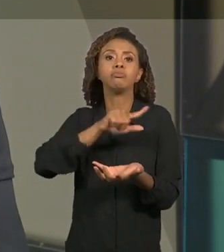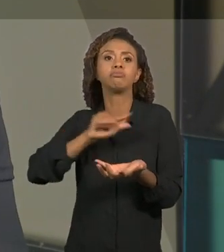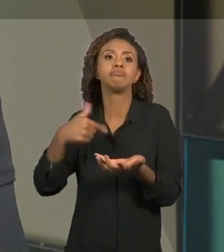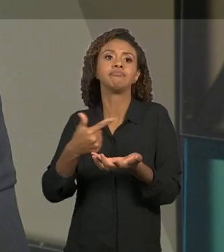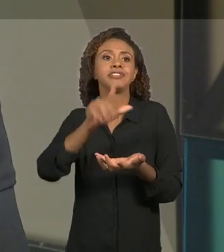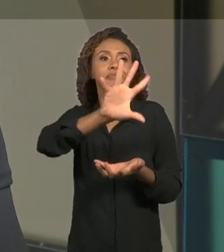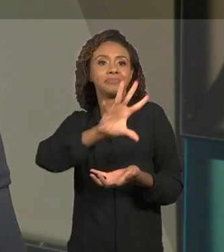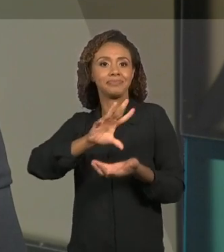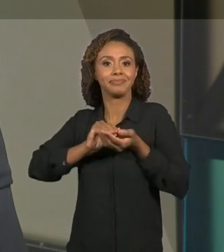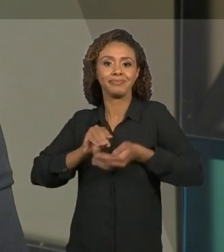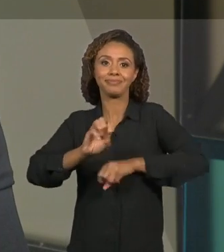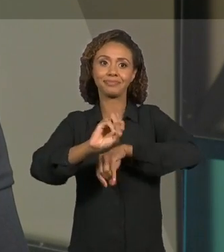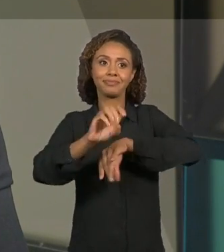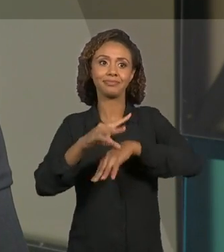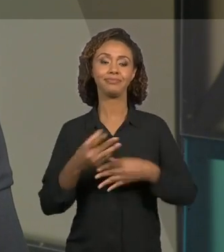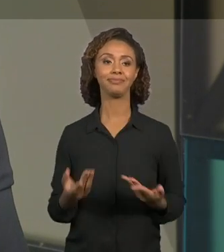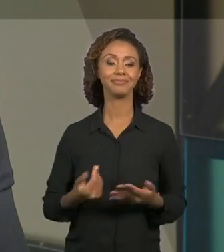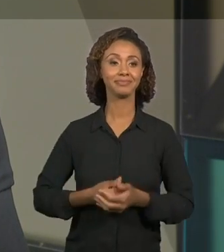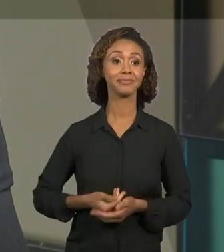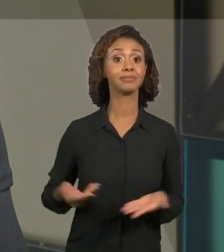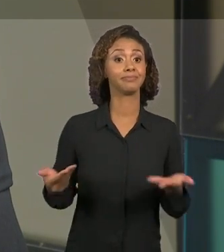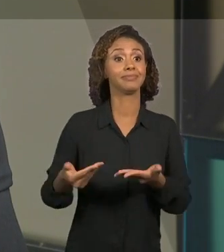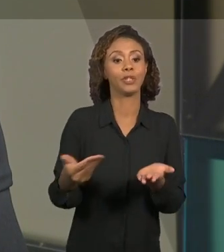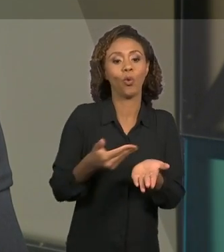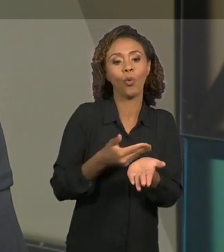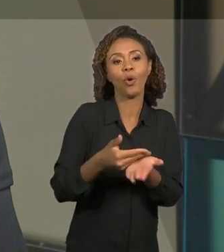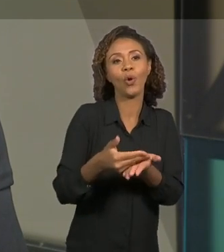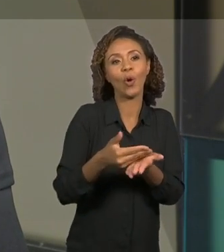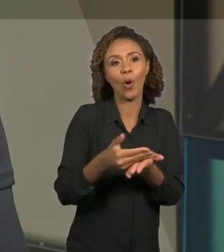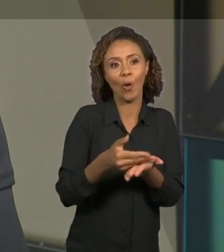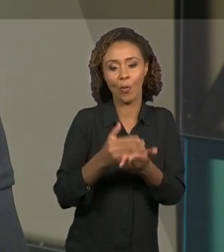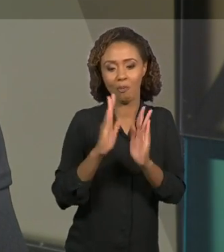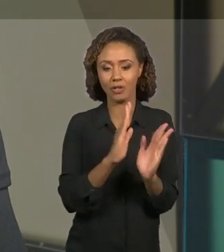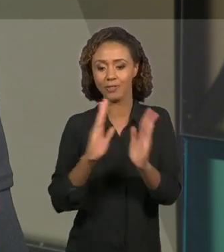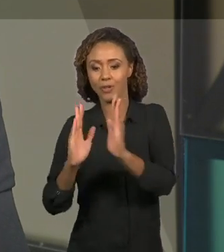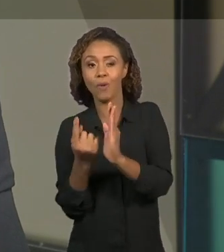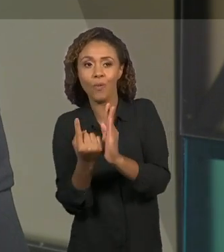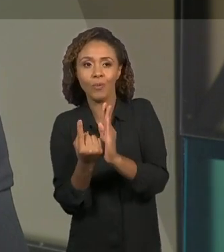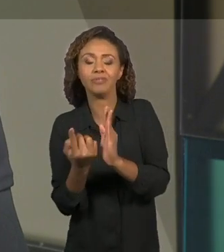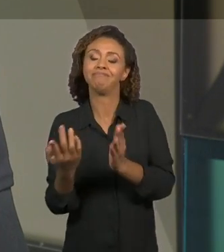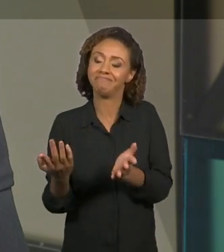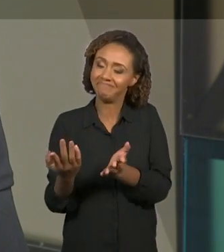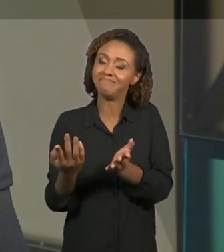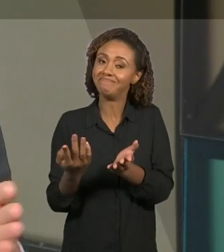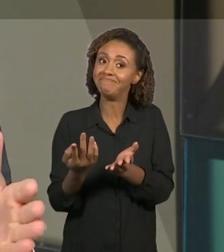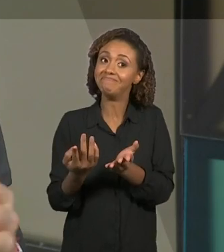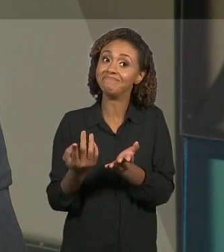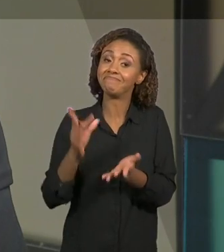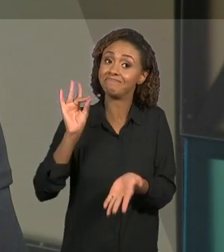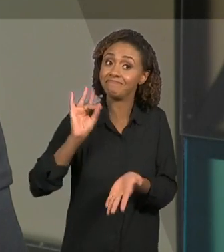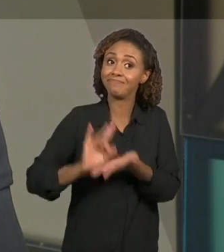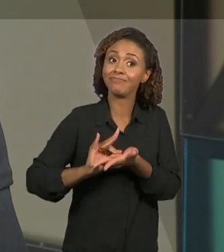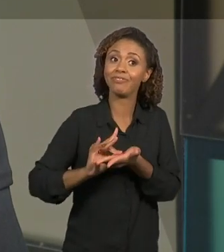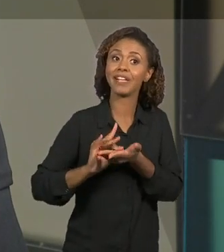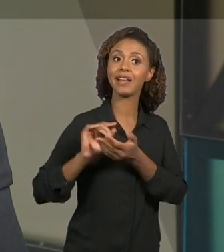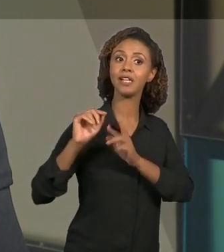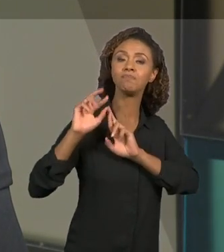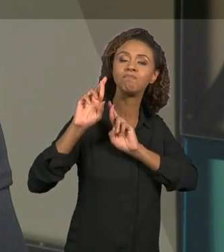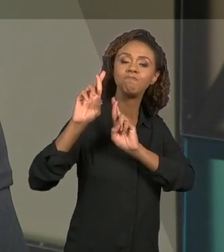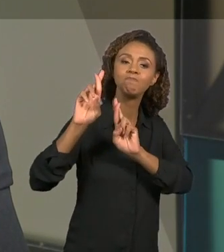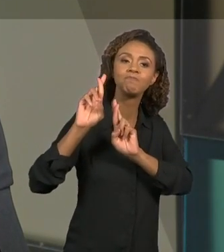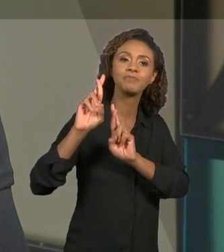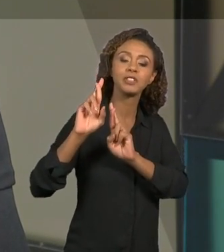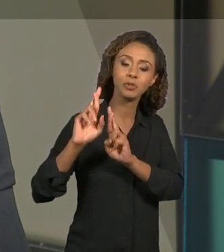ao início dos projetos na o início do módulo 1 e espero que assim ao longo de